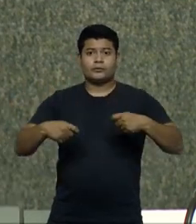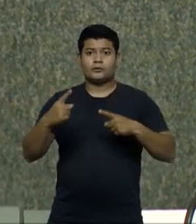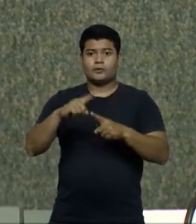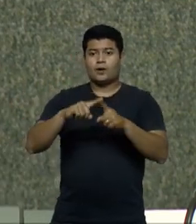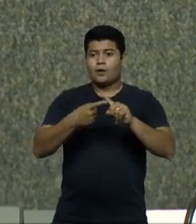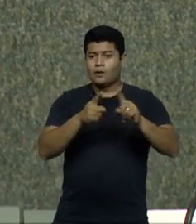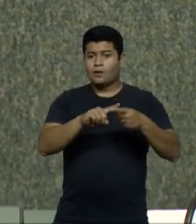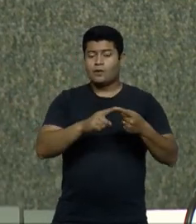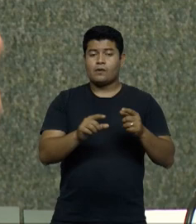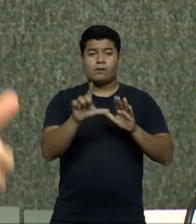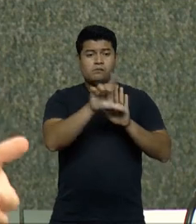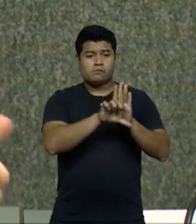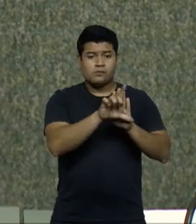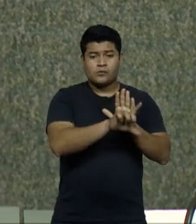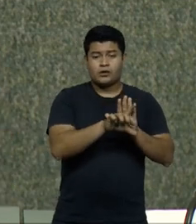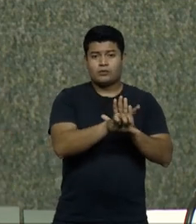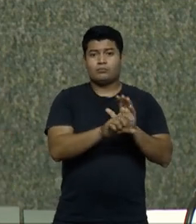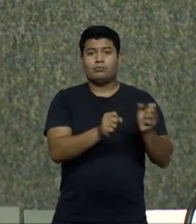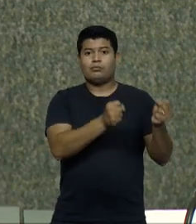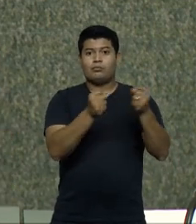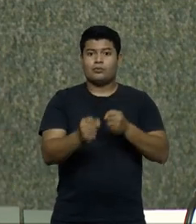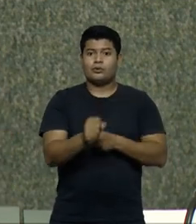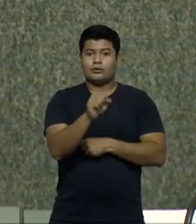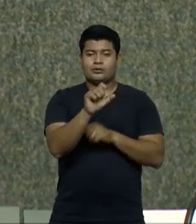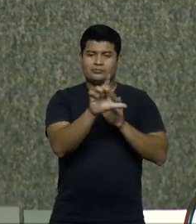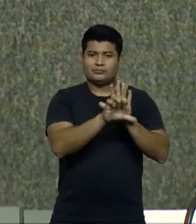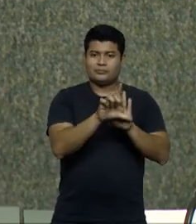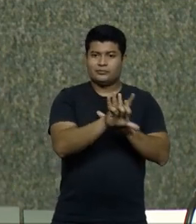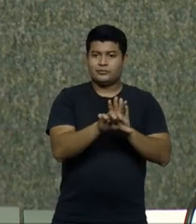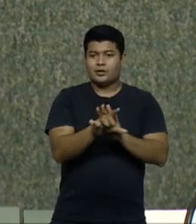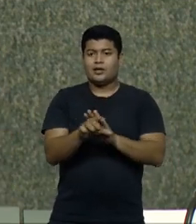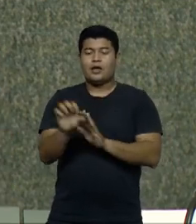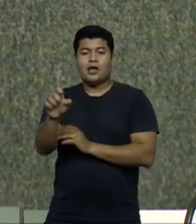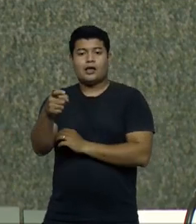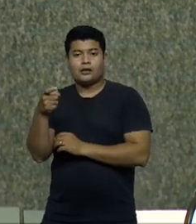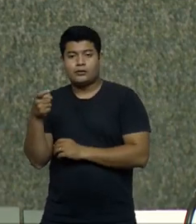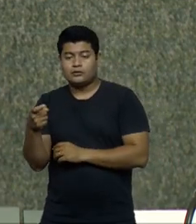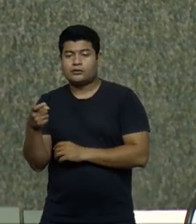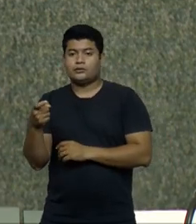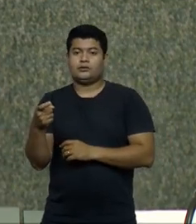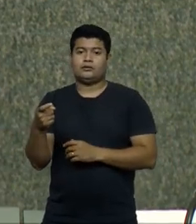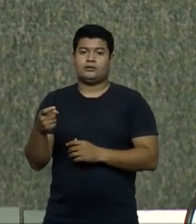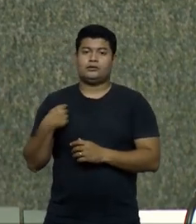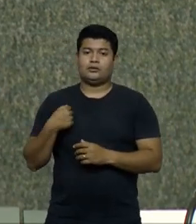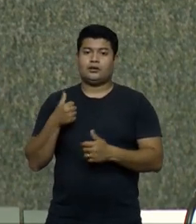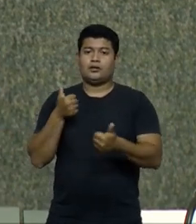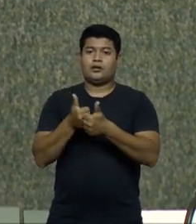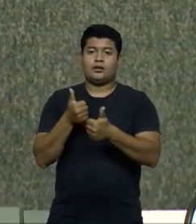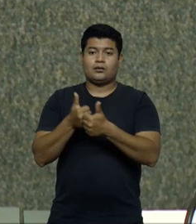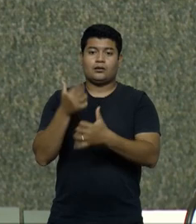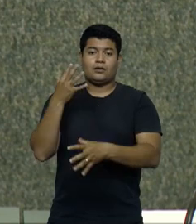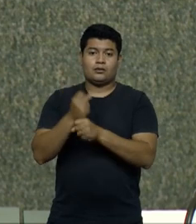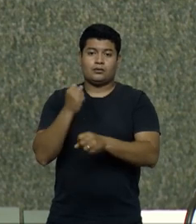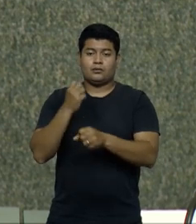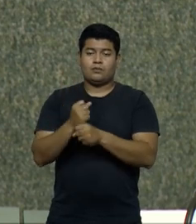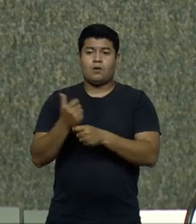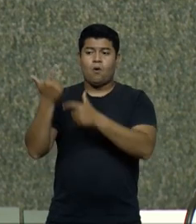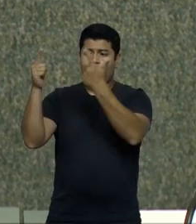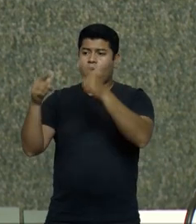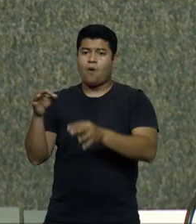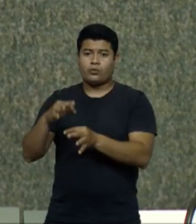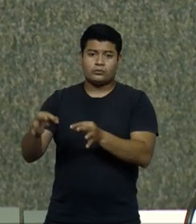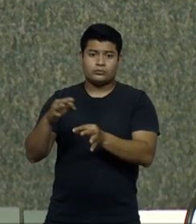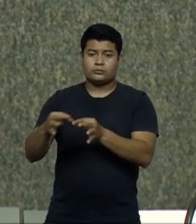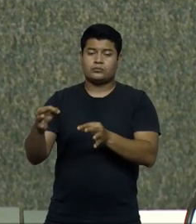legislativo seja com o Executivo o tribunal de contas com os demais órgãos e poderes do estado e acho que isso tem permitido